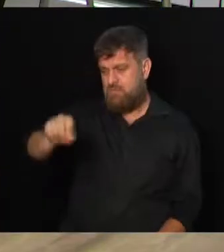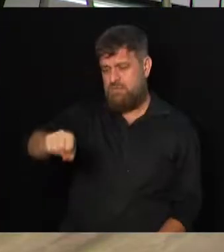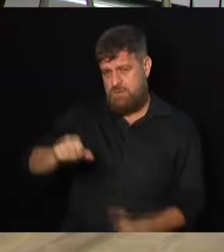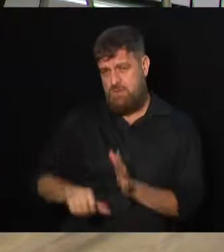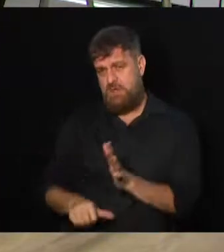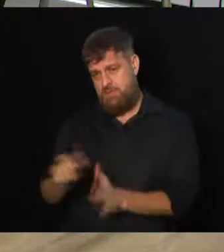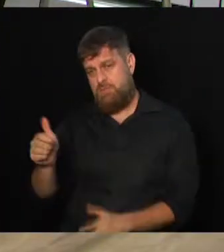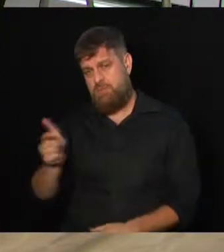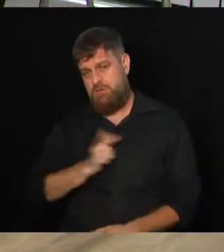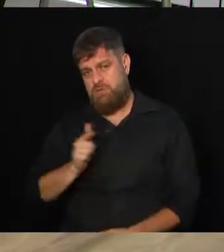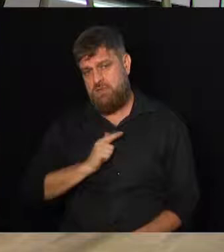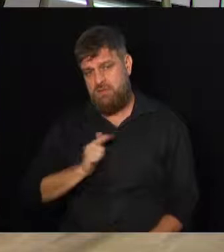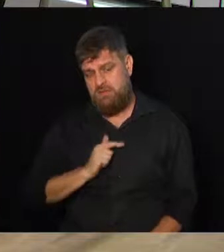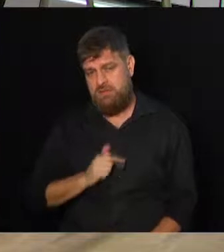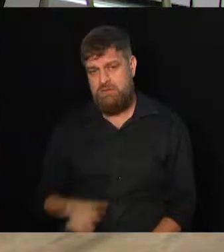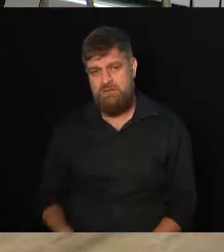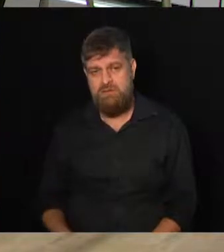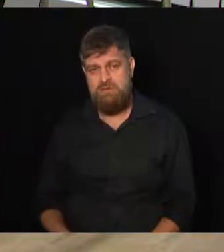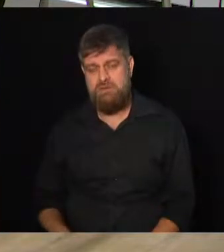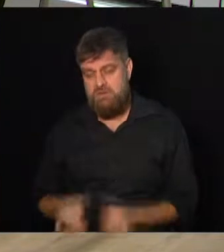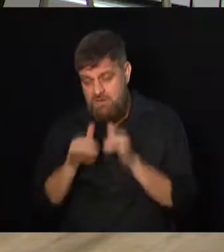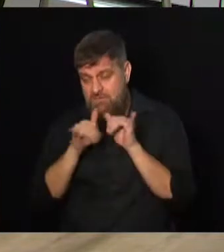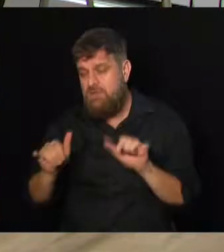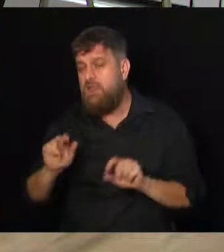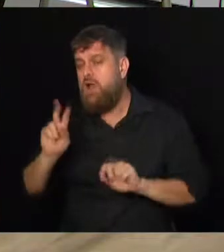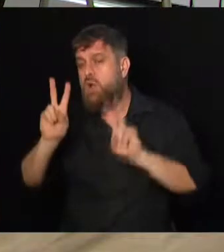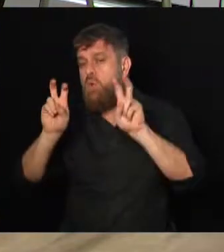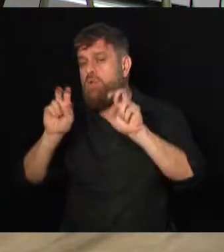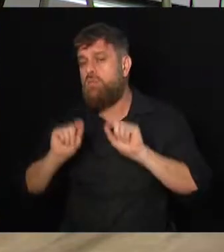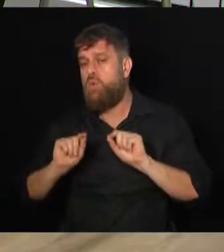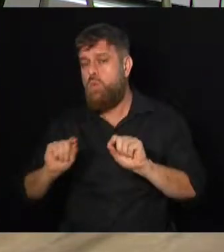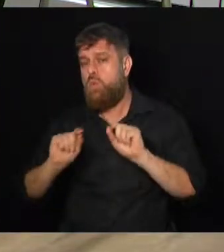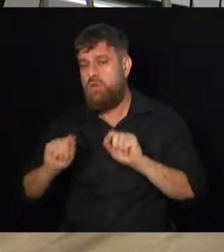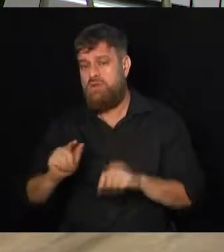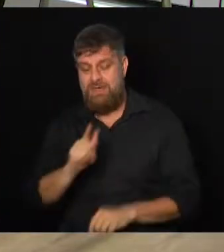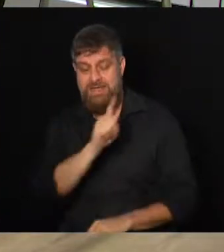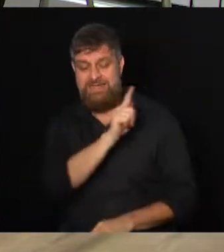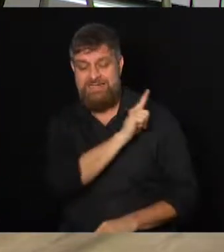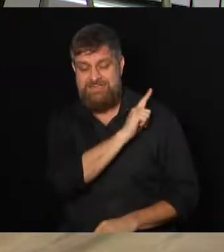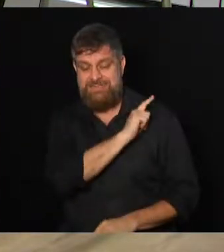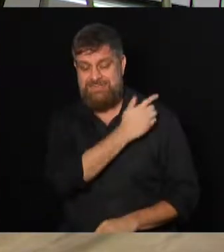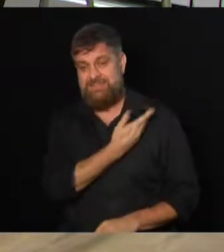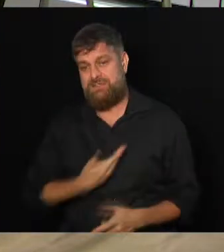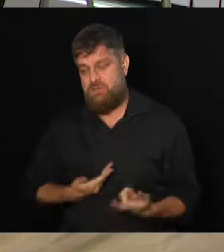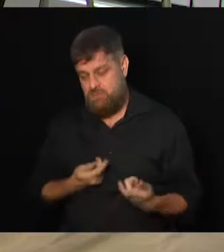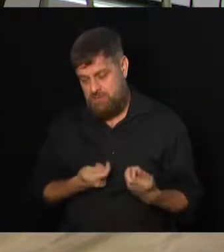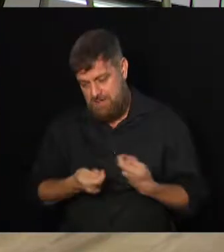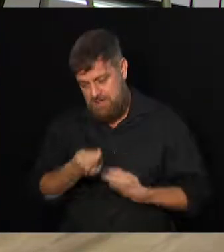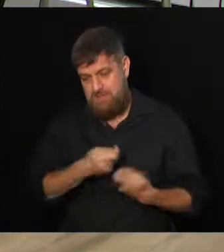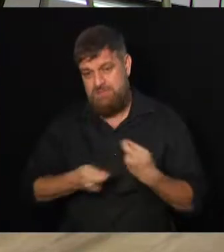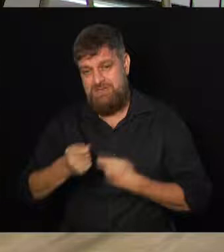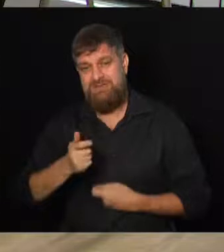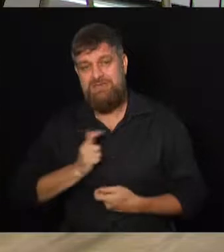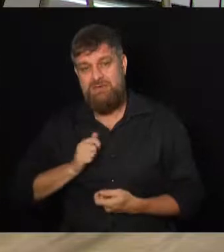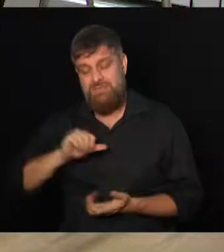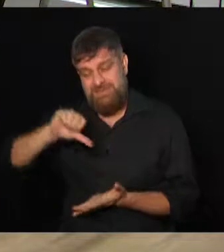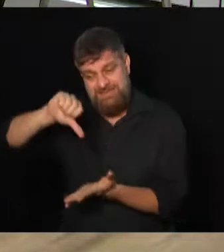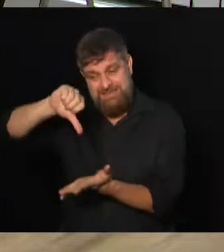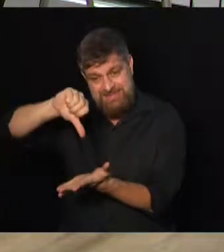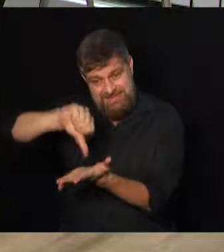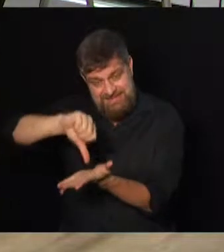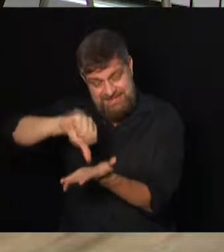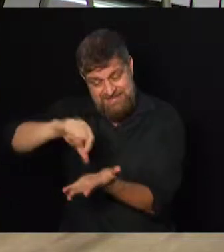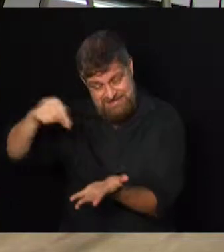primeiro a condição, aí nós vamos falar sobre a gestão pública, né? Uma central... A